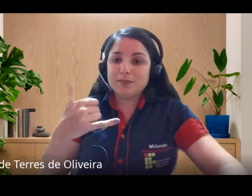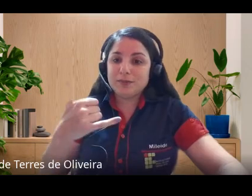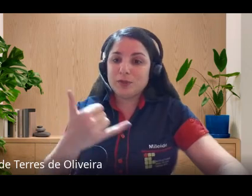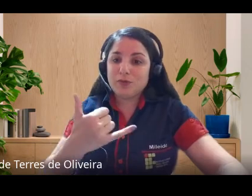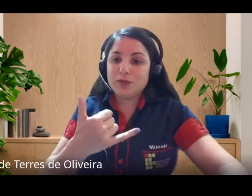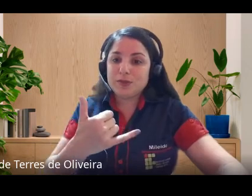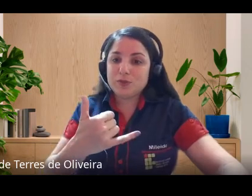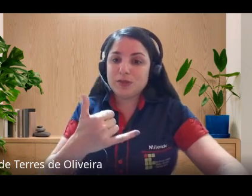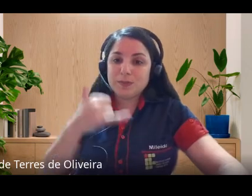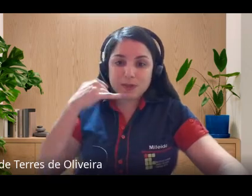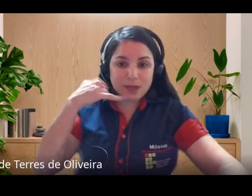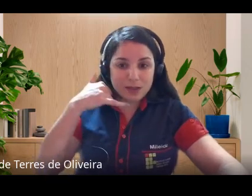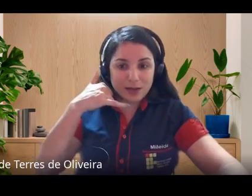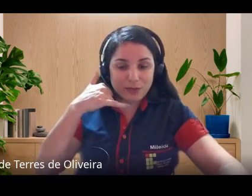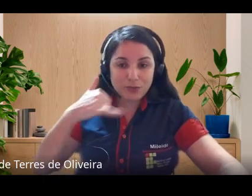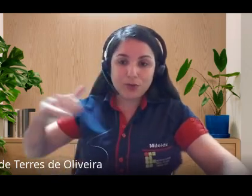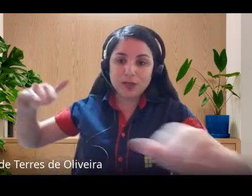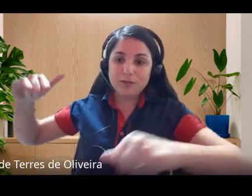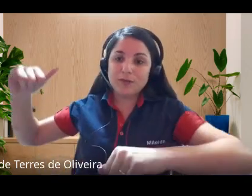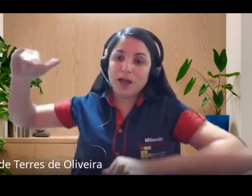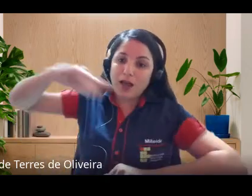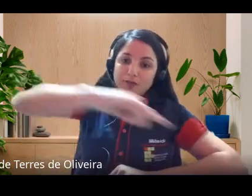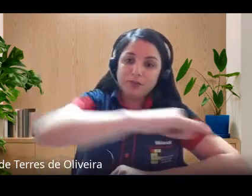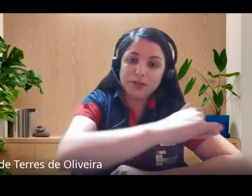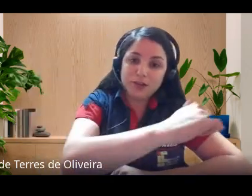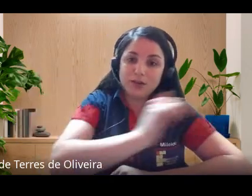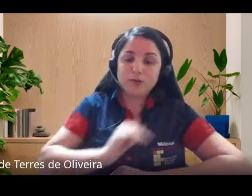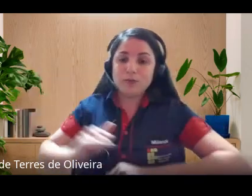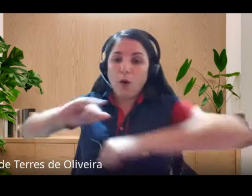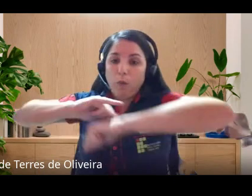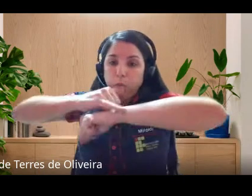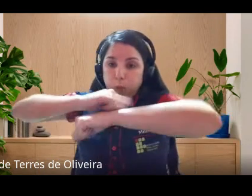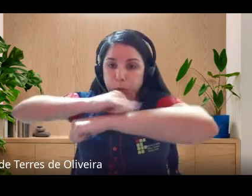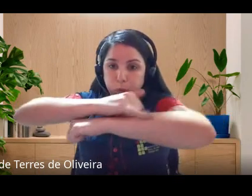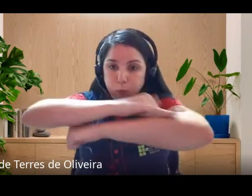Telefone, configuração de mão Y, né? Telefone, avião,